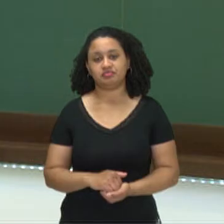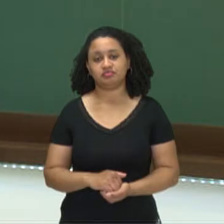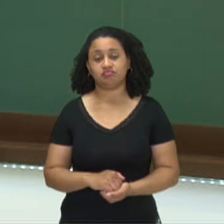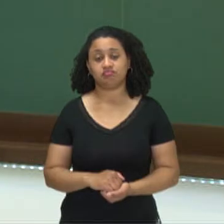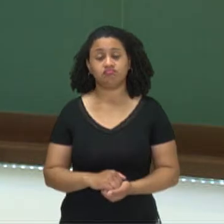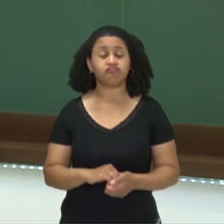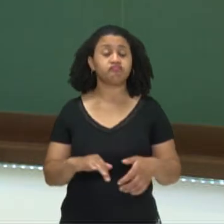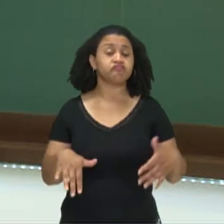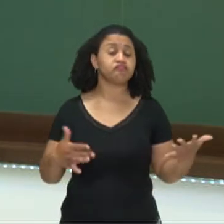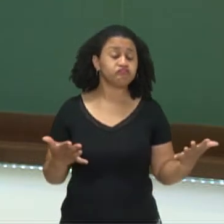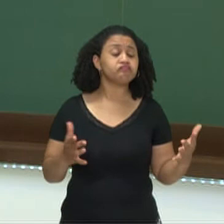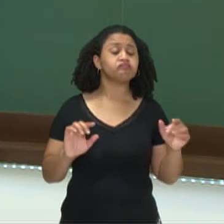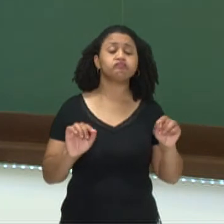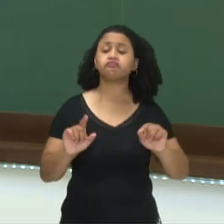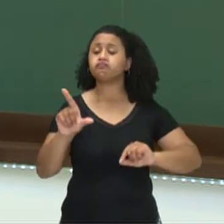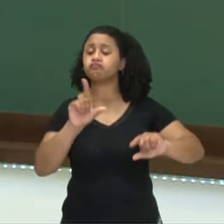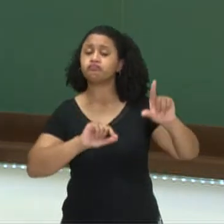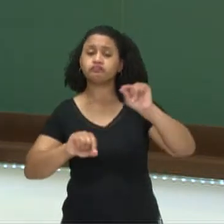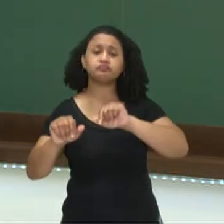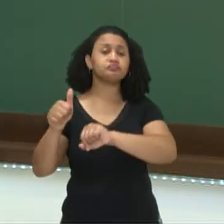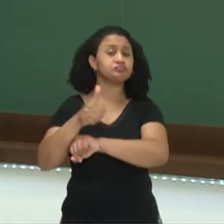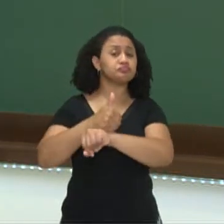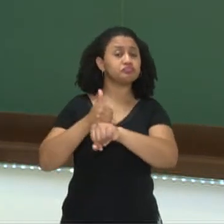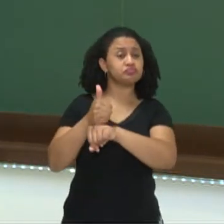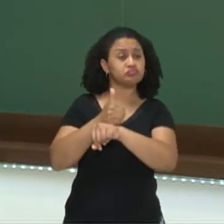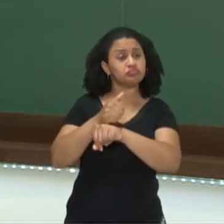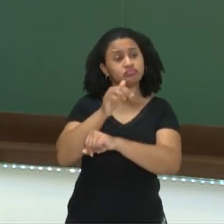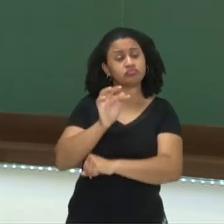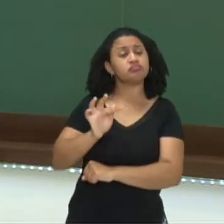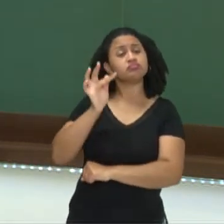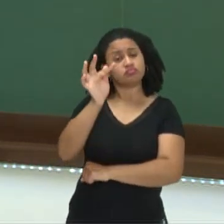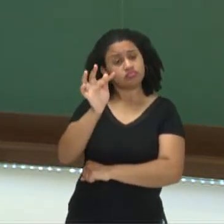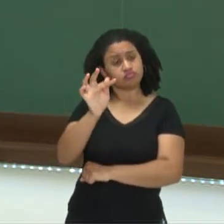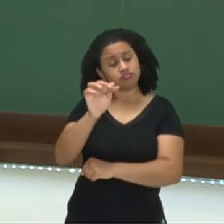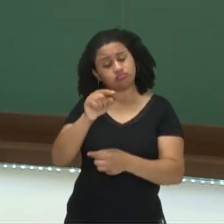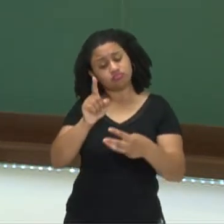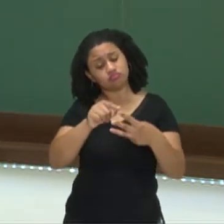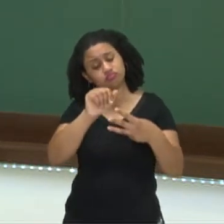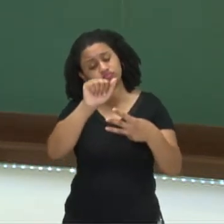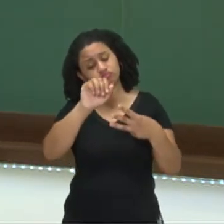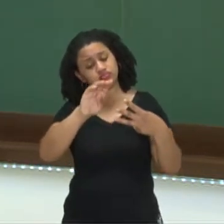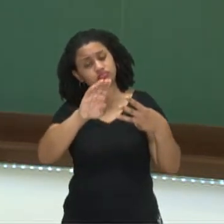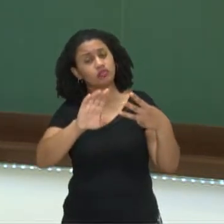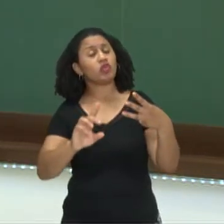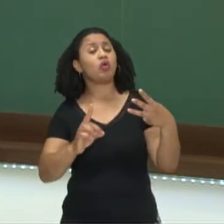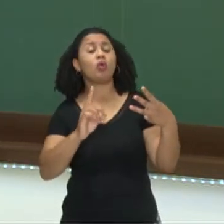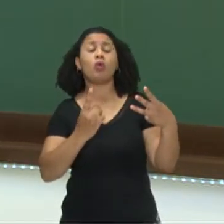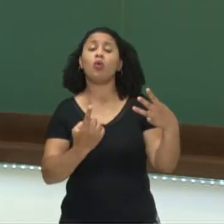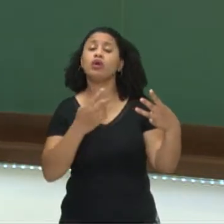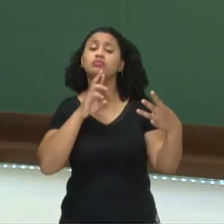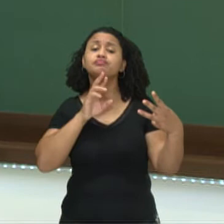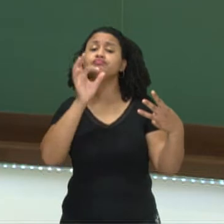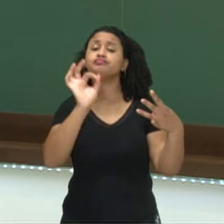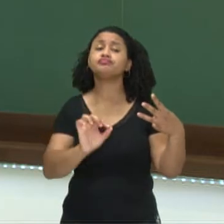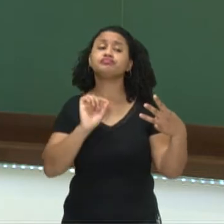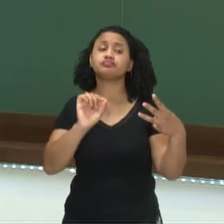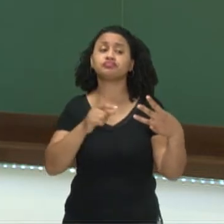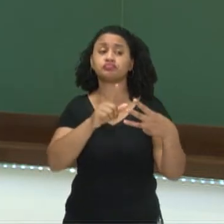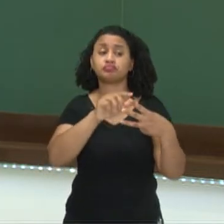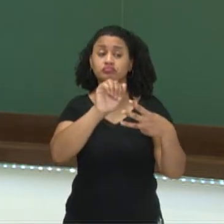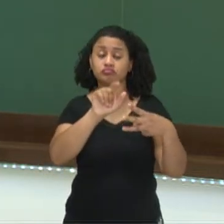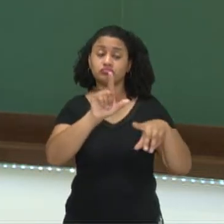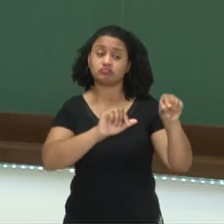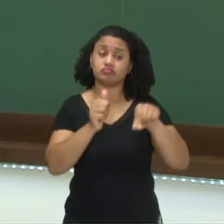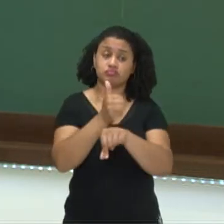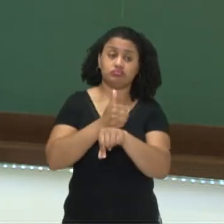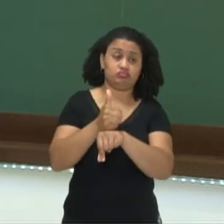Sobre escolhas profissionais para o futuro. Dentre as afirmações, qual é a mais correta que nós temos? A. Ao